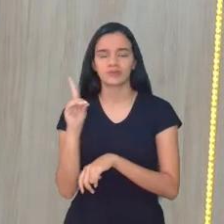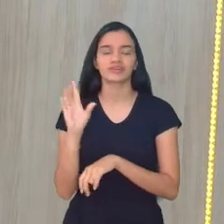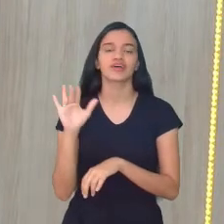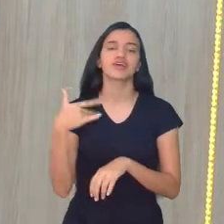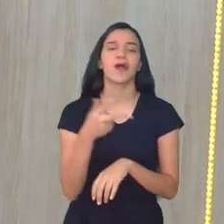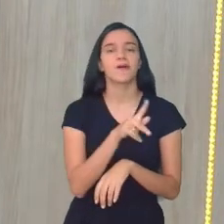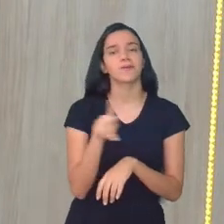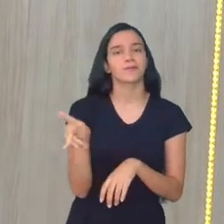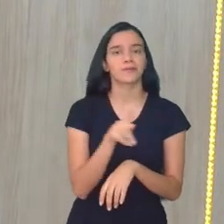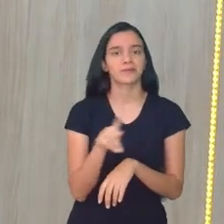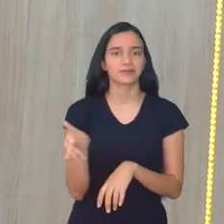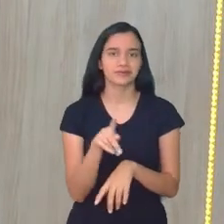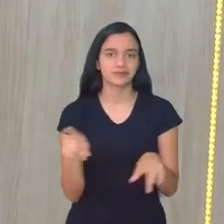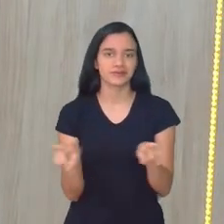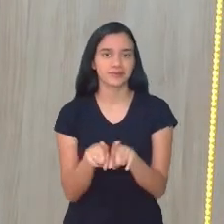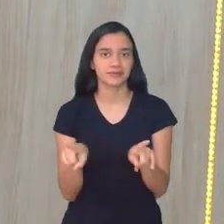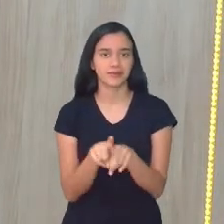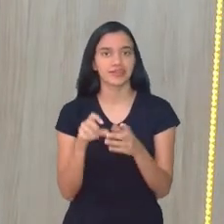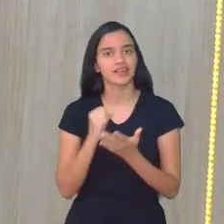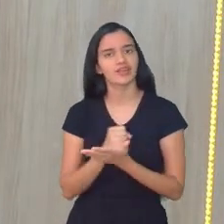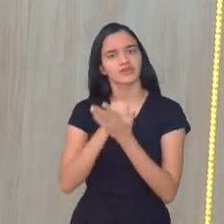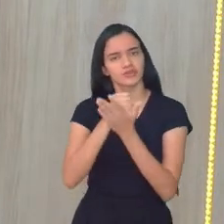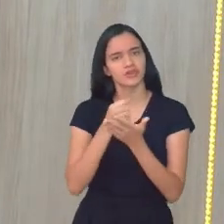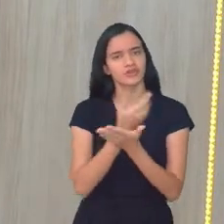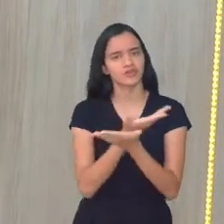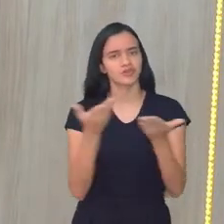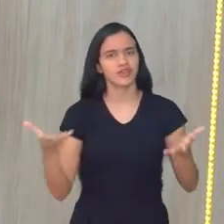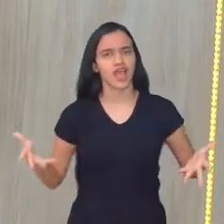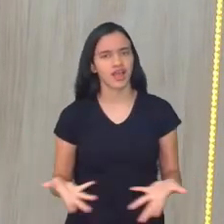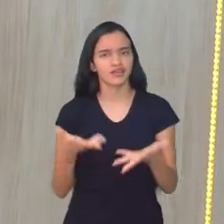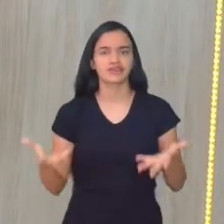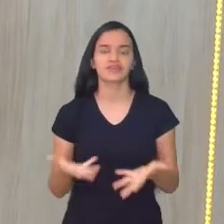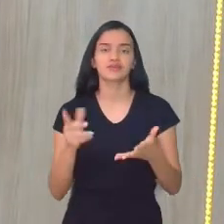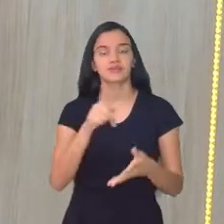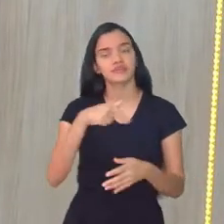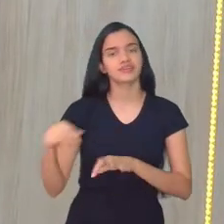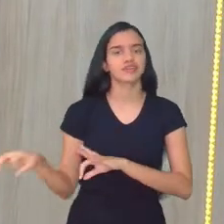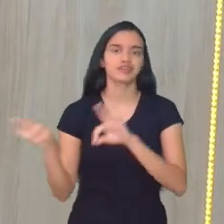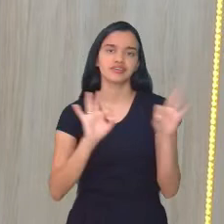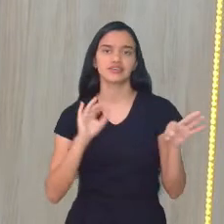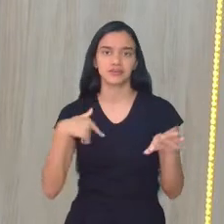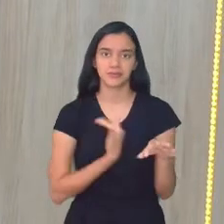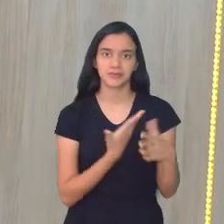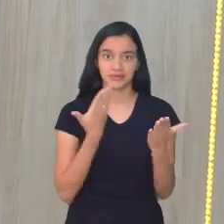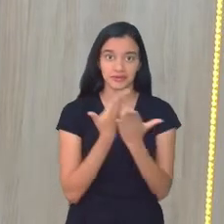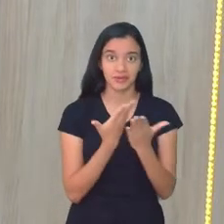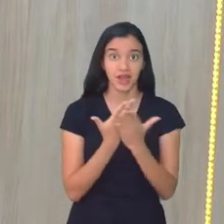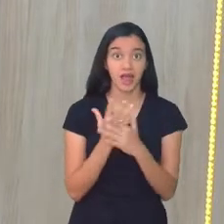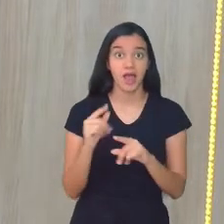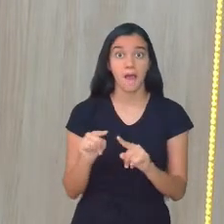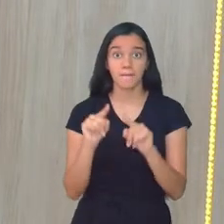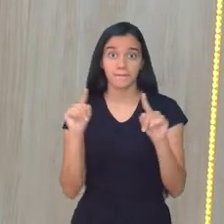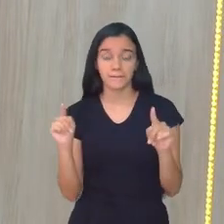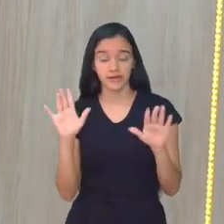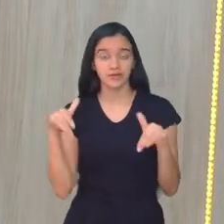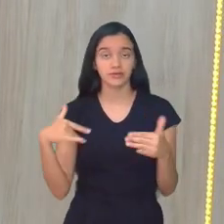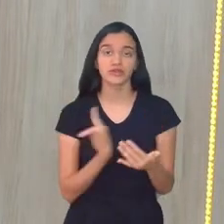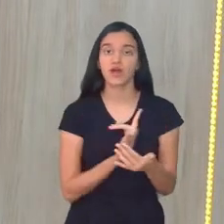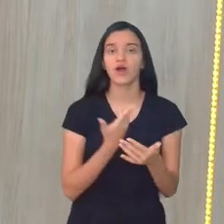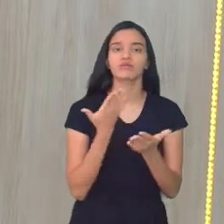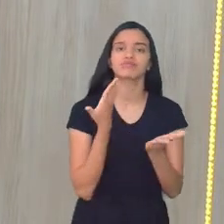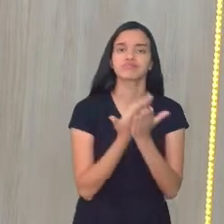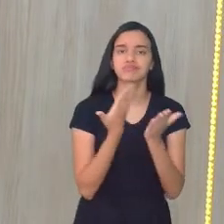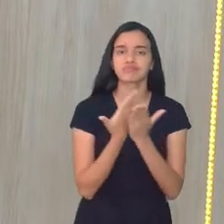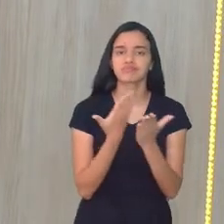aos professores que têm ajudado vocês e incentivado para vocês assistirem às nossas aulas. Mas, para que a nossa